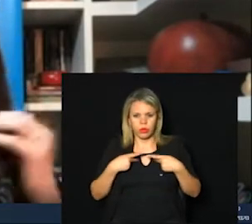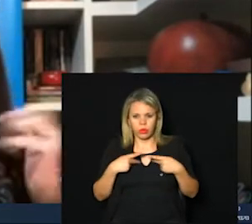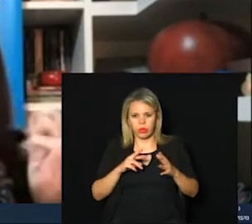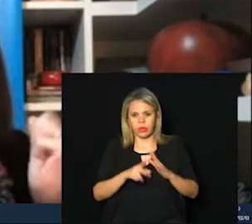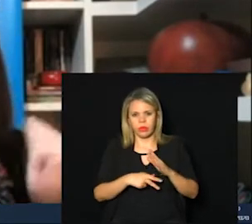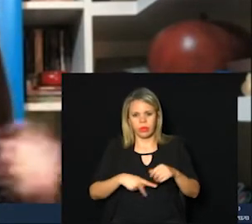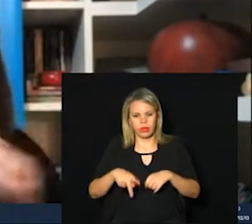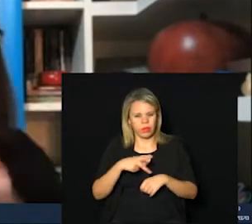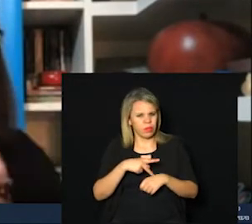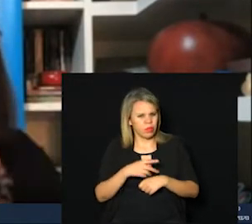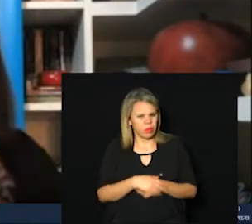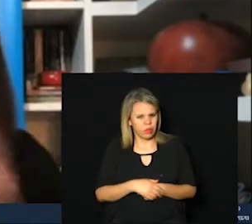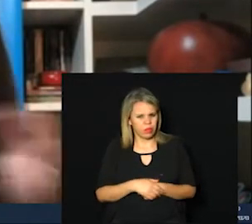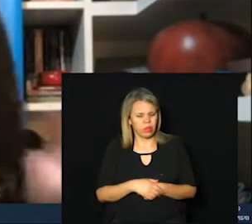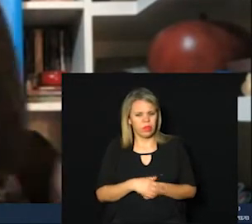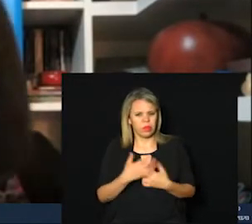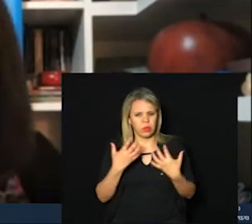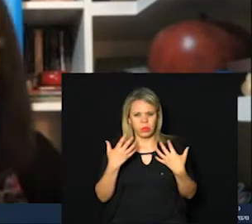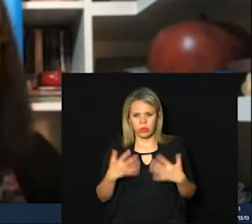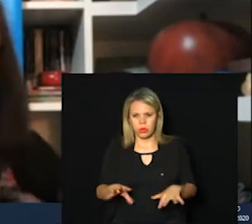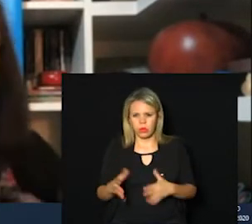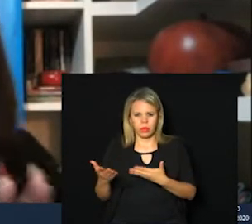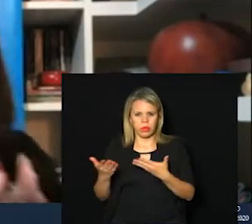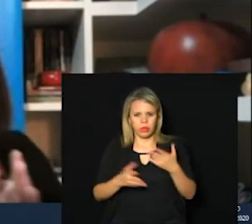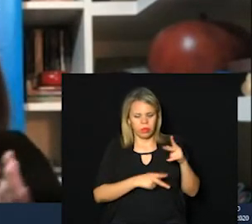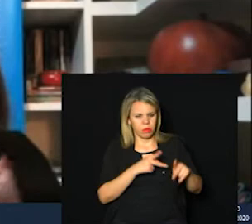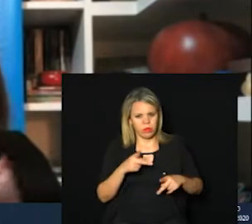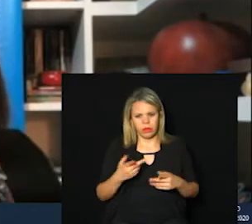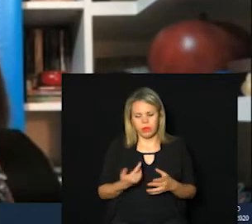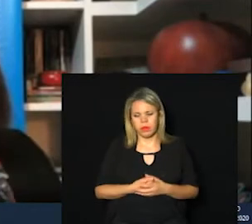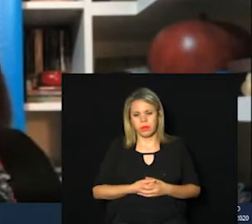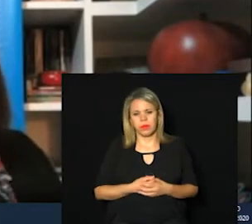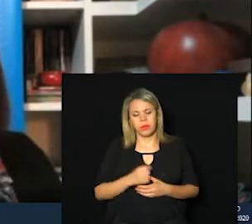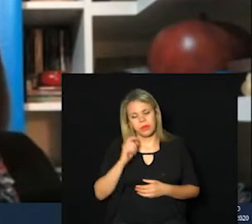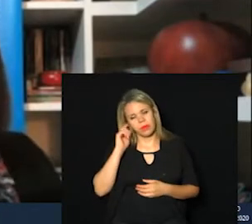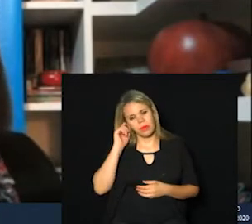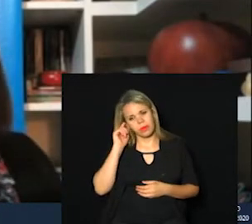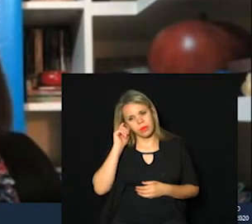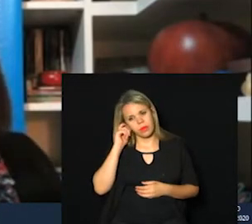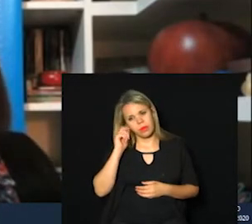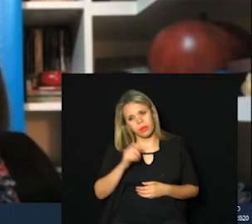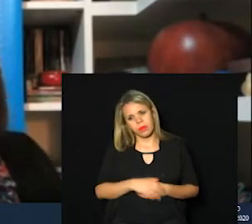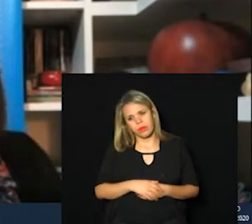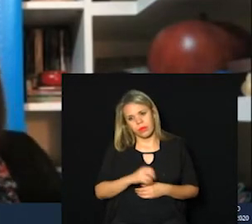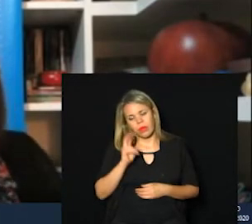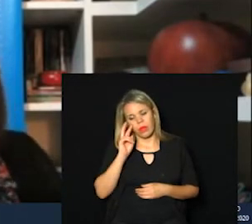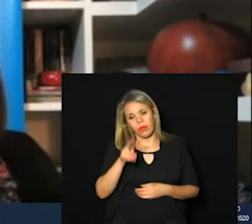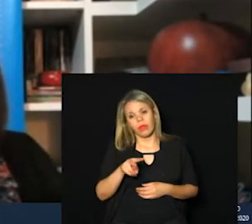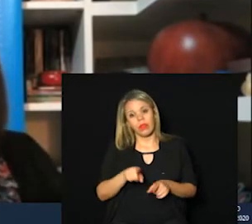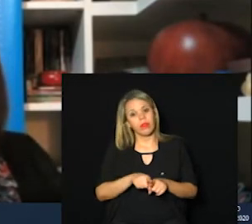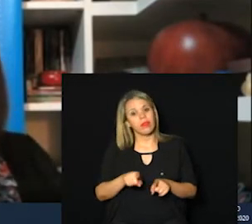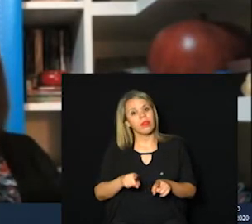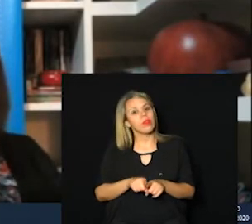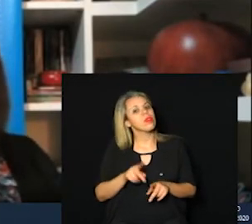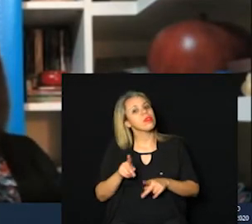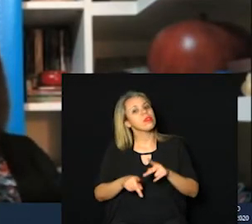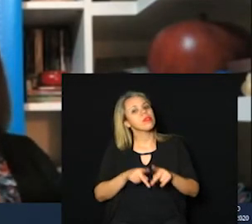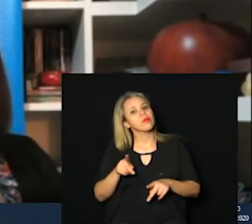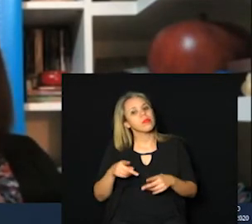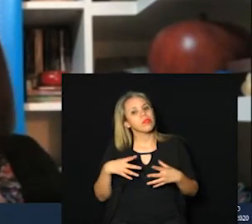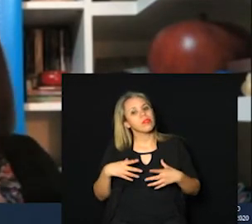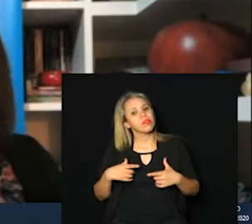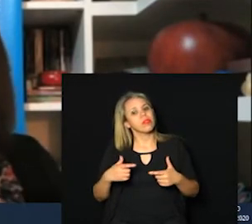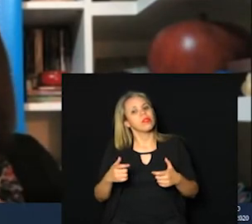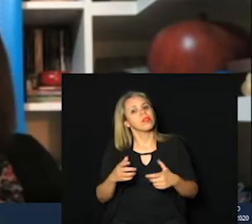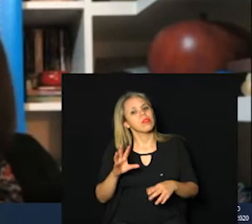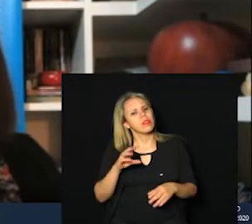países que não querem recebê-los. Nós vemos efeitos devastadores da guerra na Síria